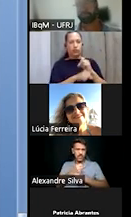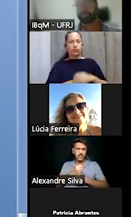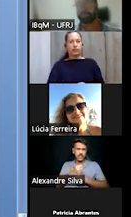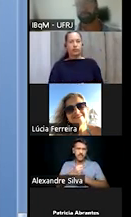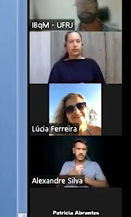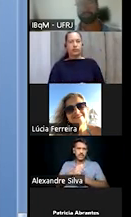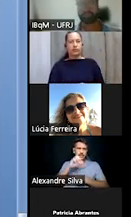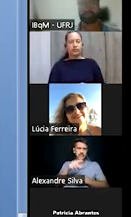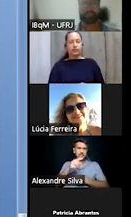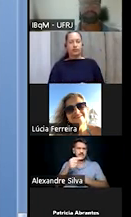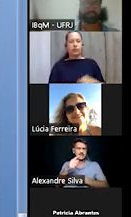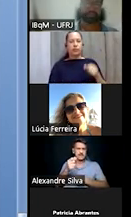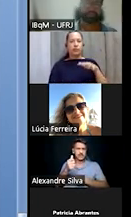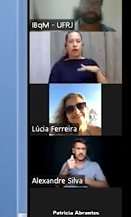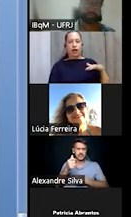Numa área de